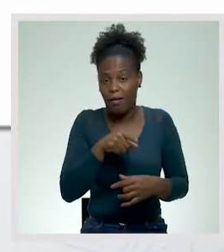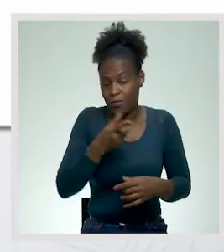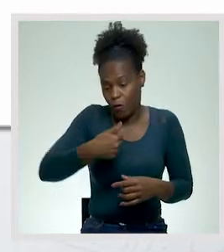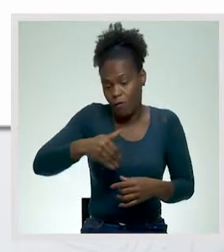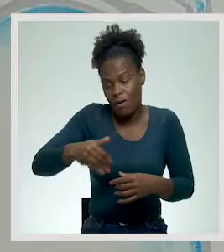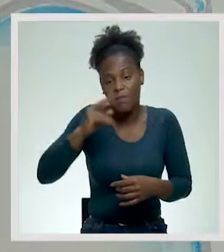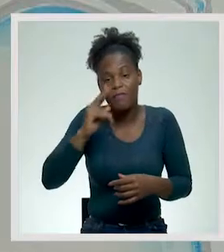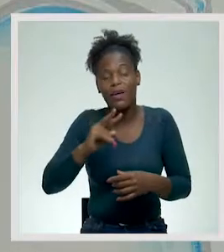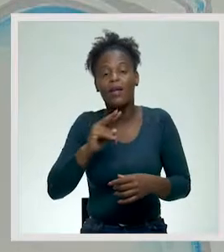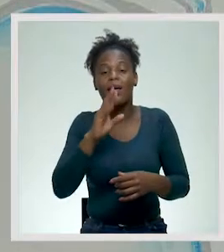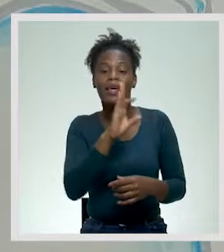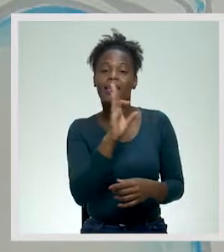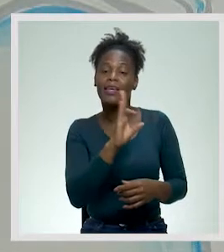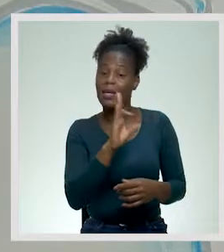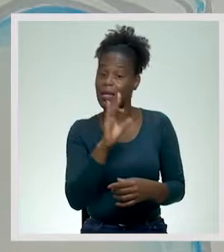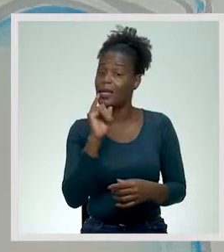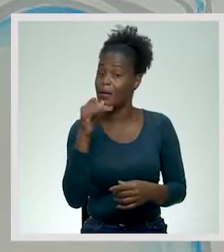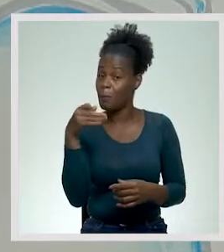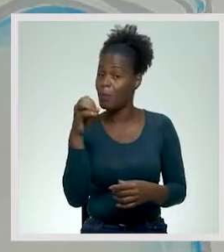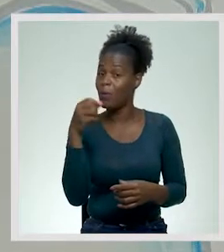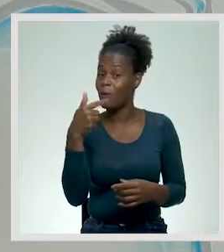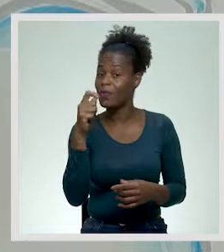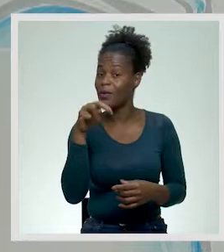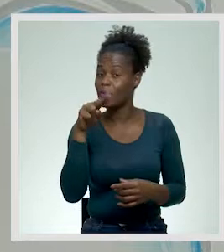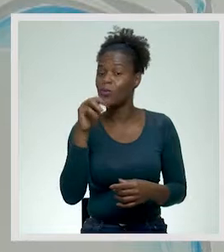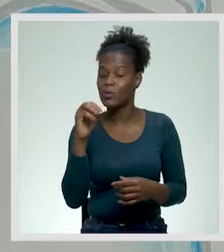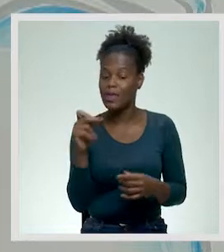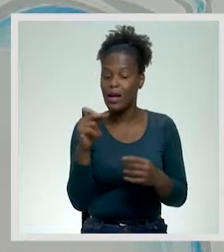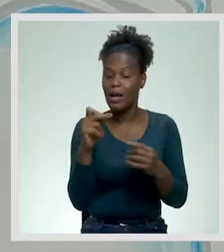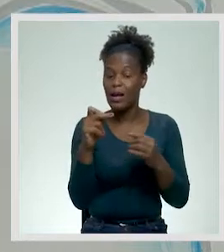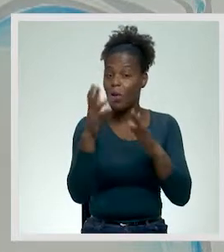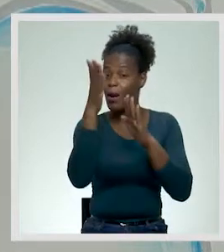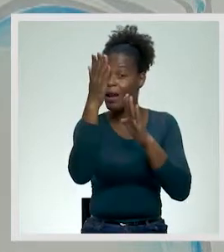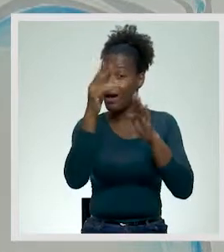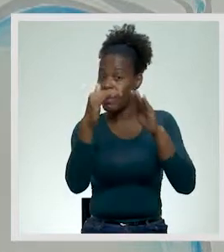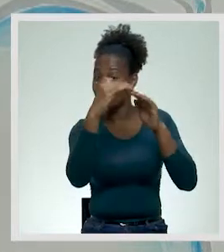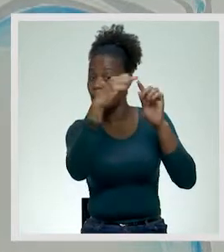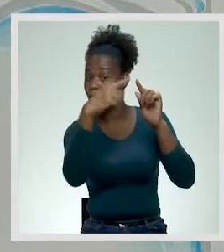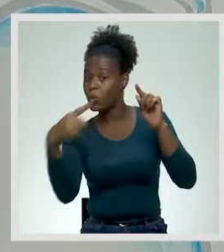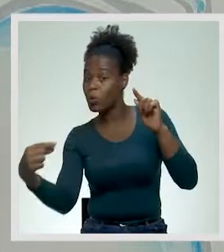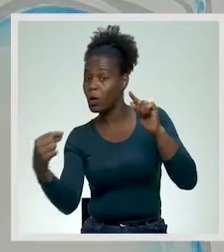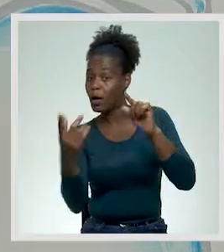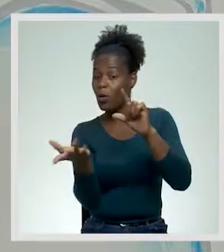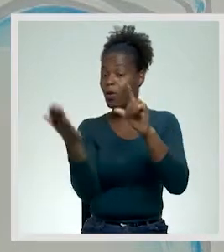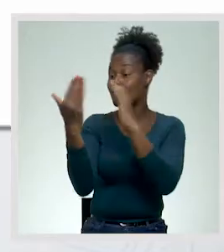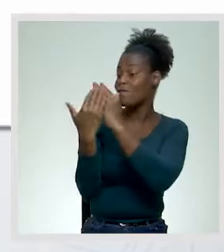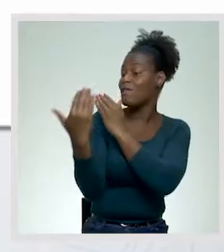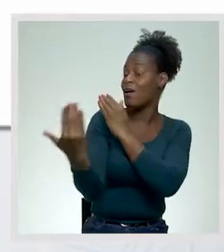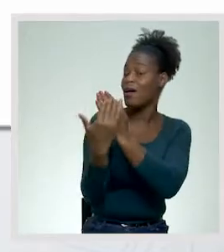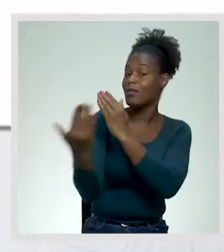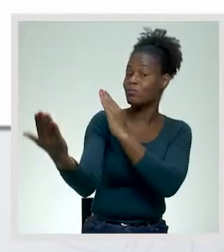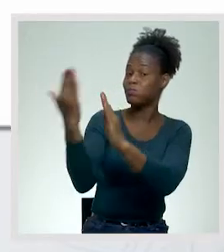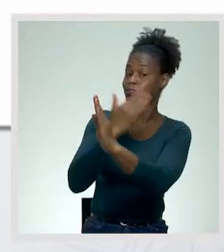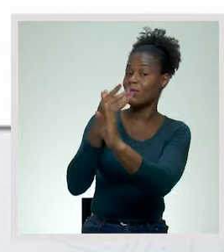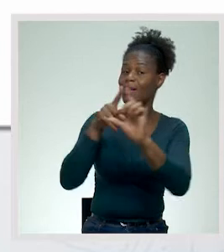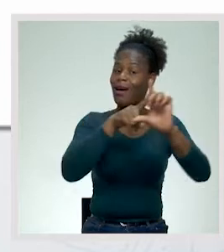ver. Hipotenusa é o lado que fica oposto ao ângulo reto. Quer